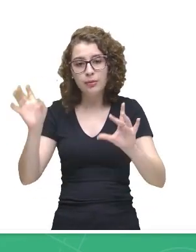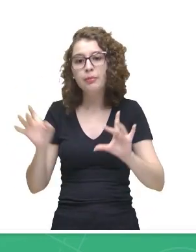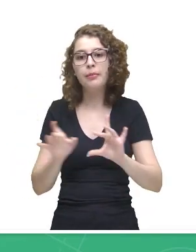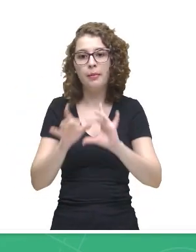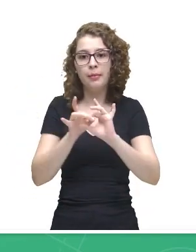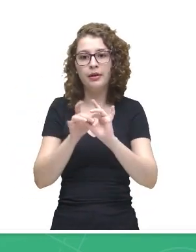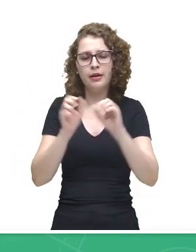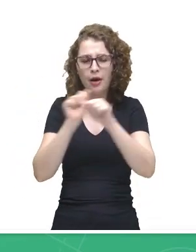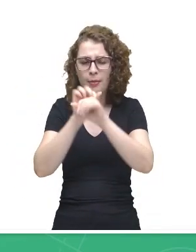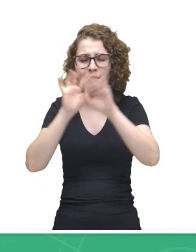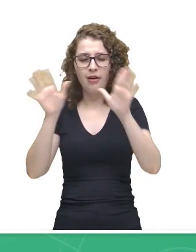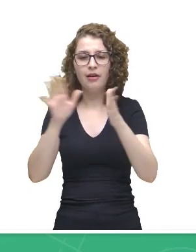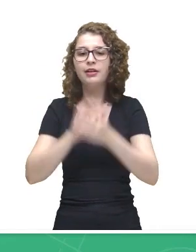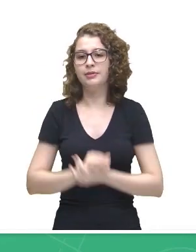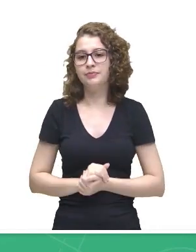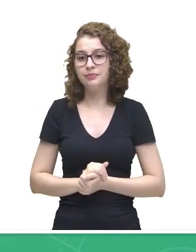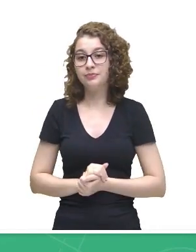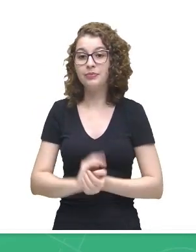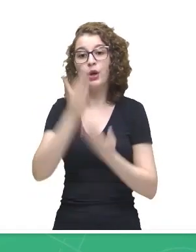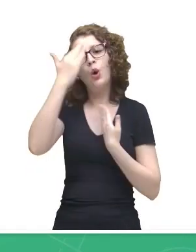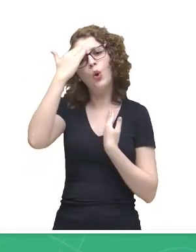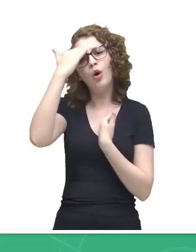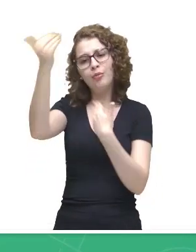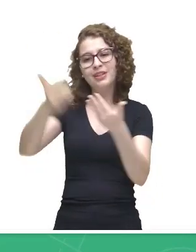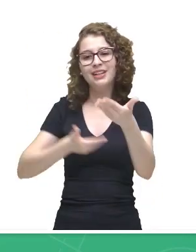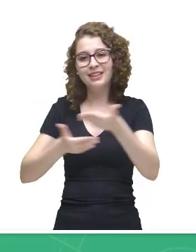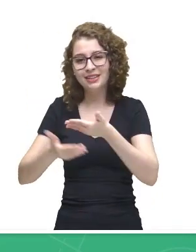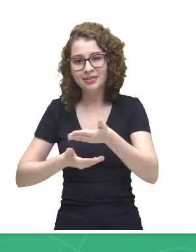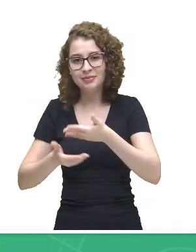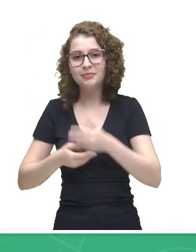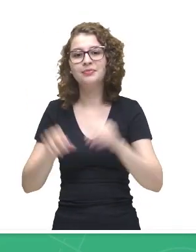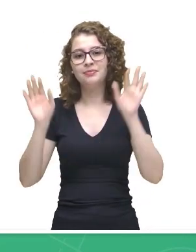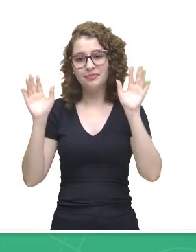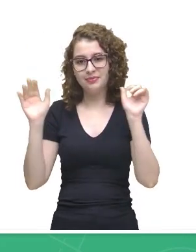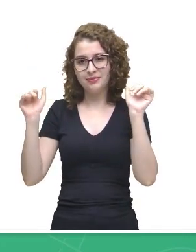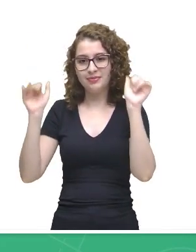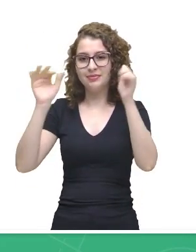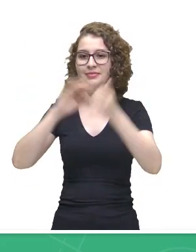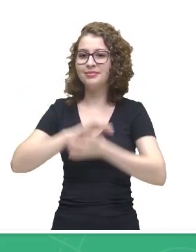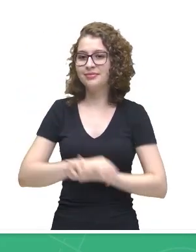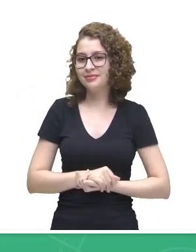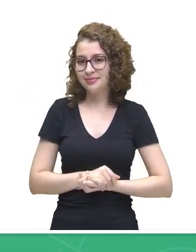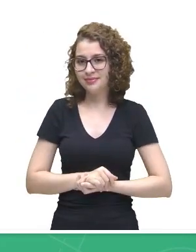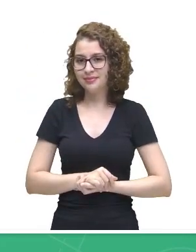right? Então agradeço muito a participação de vocês e até mais. See ya!